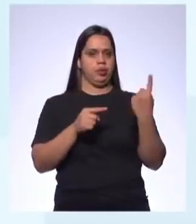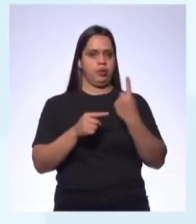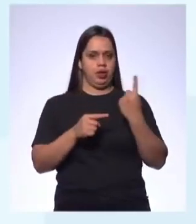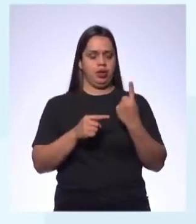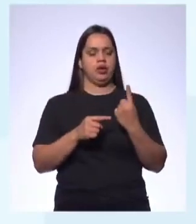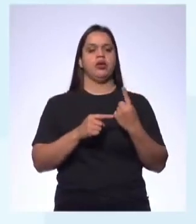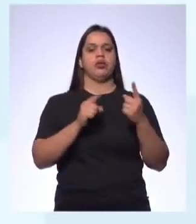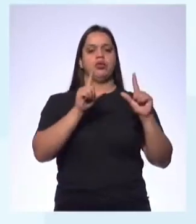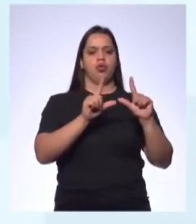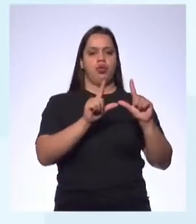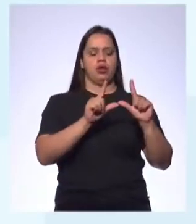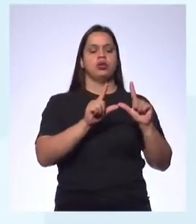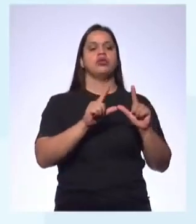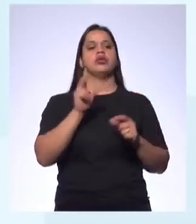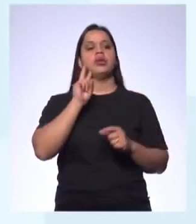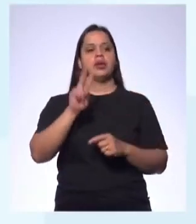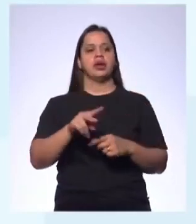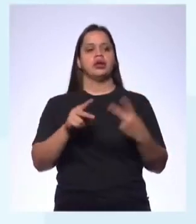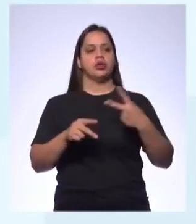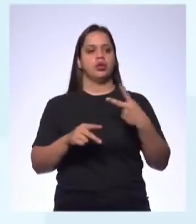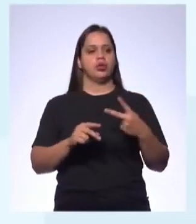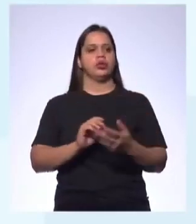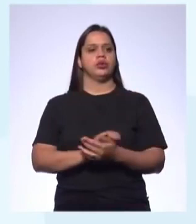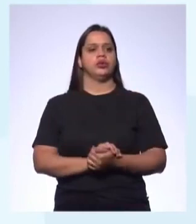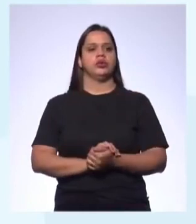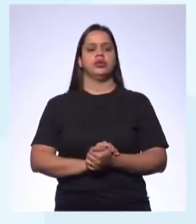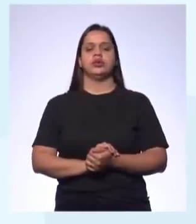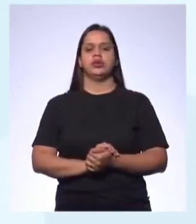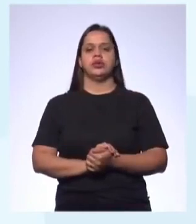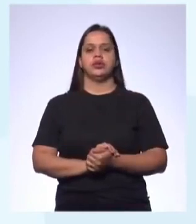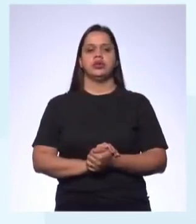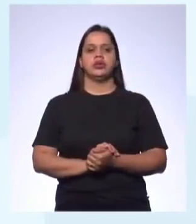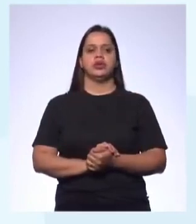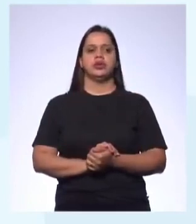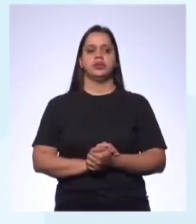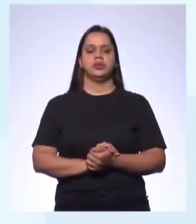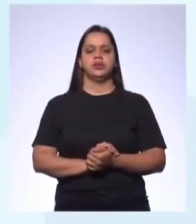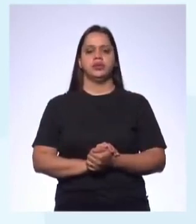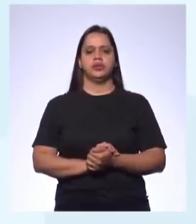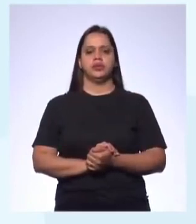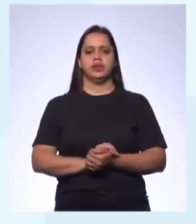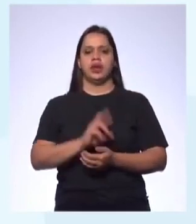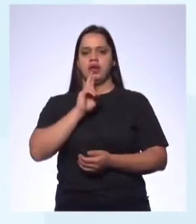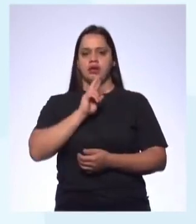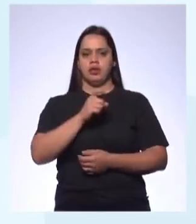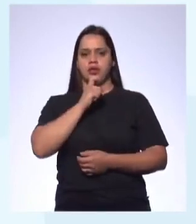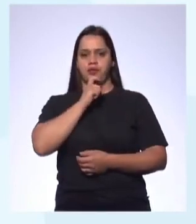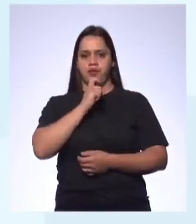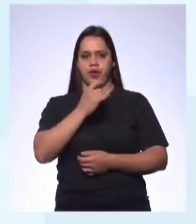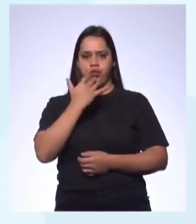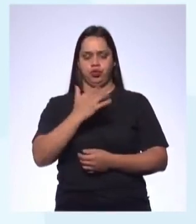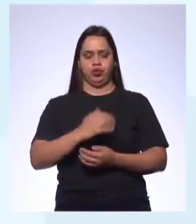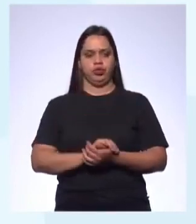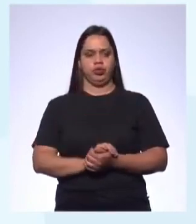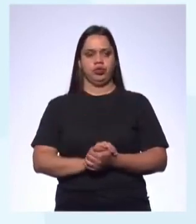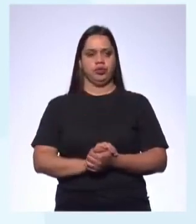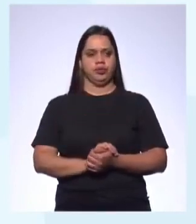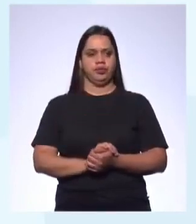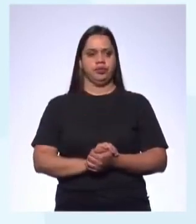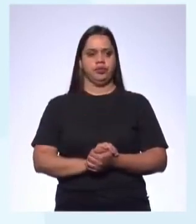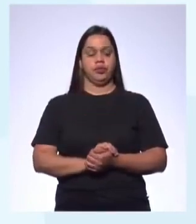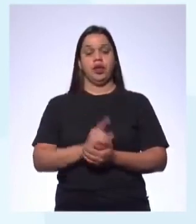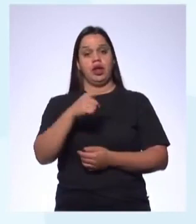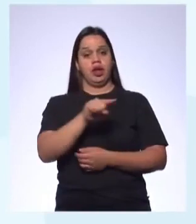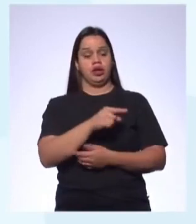né? What are they studying? O que eles estão estudando? They are studying generic inheritance. Eles estão estudando herança genética,